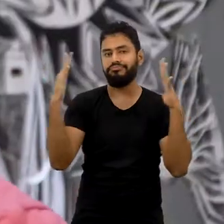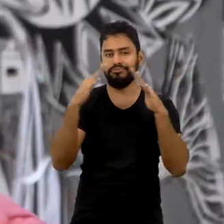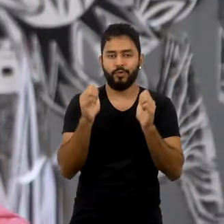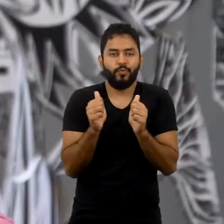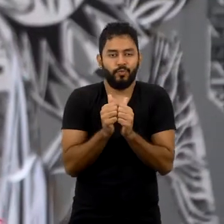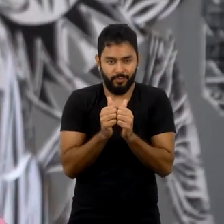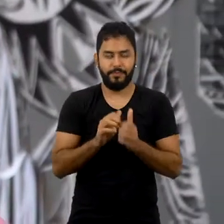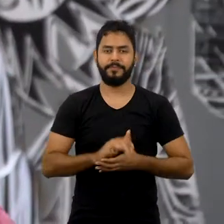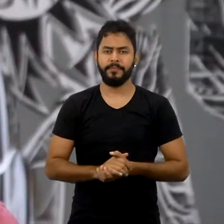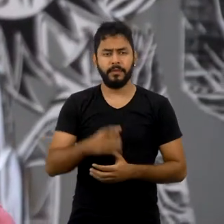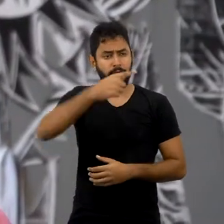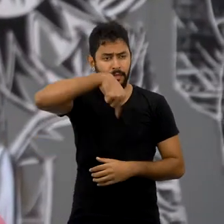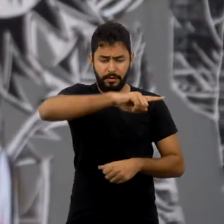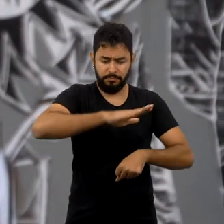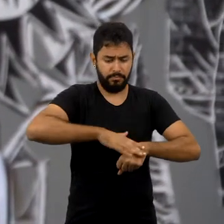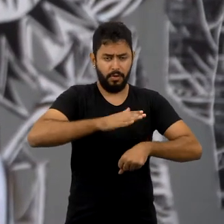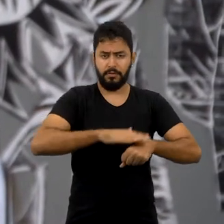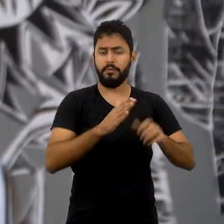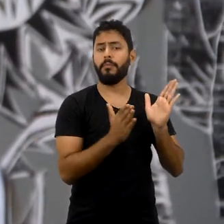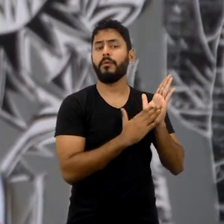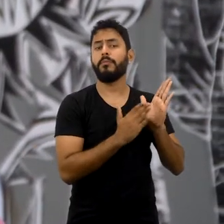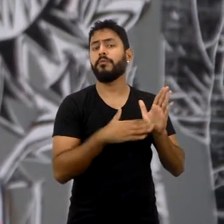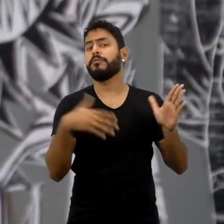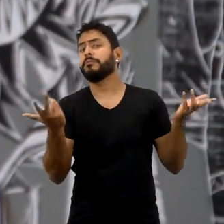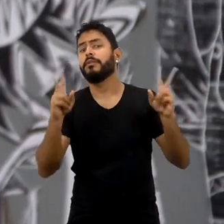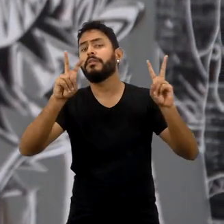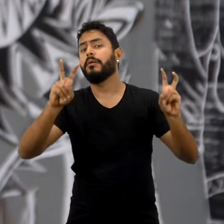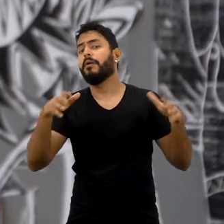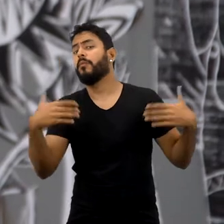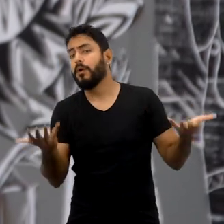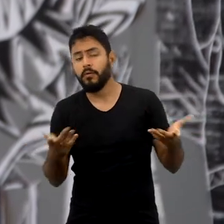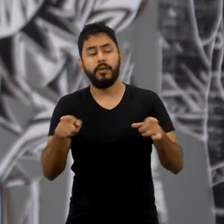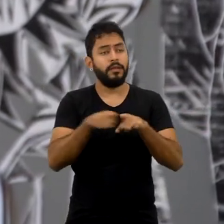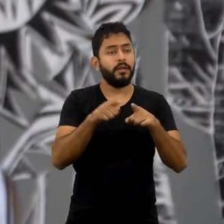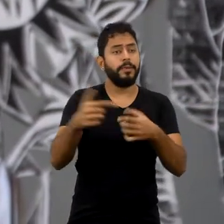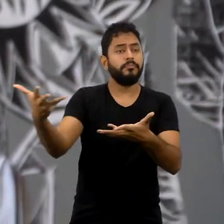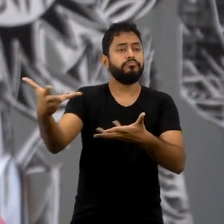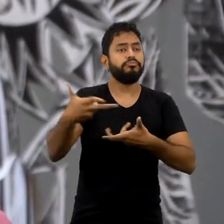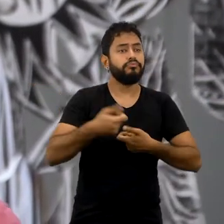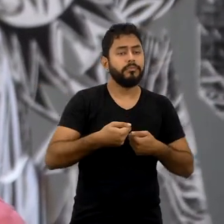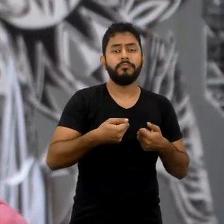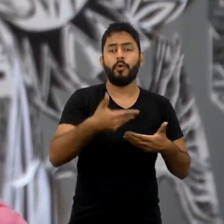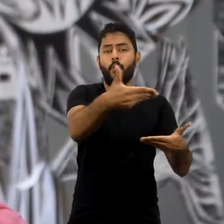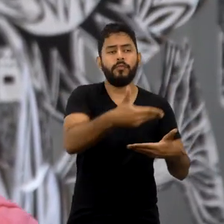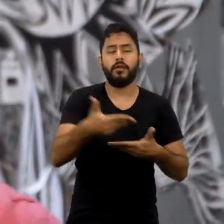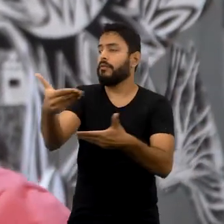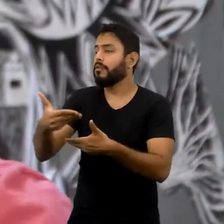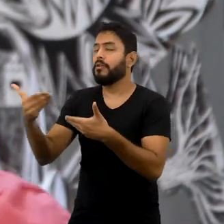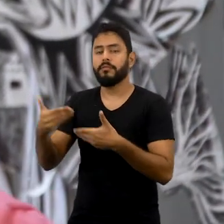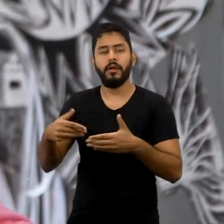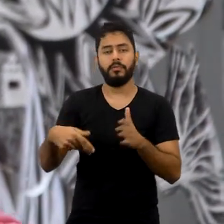ocupação. Eles propõem os temas que eles querem debater. Eles propõem os convidados que eles querem trazer. Geralmente são convidados